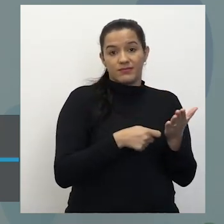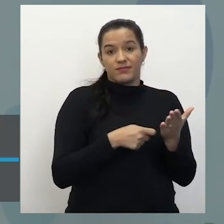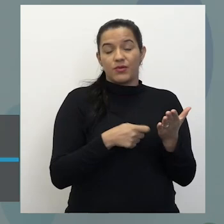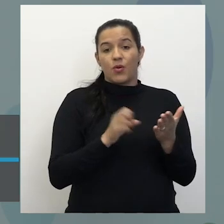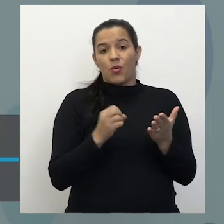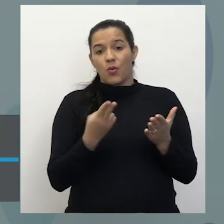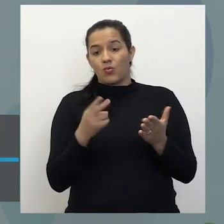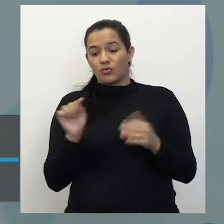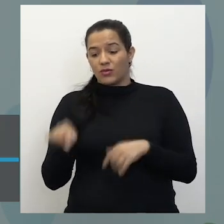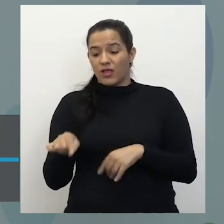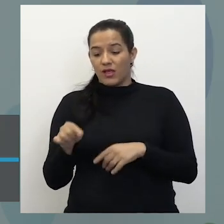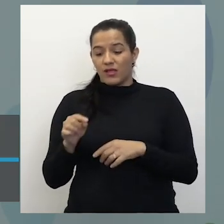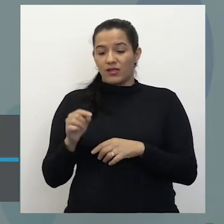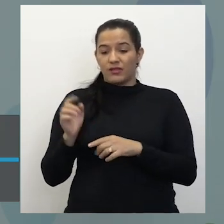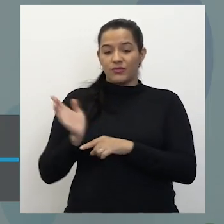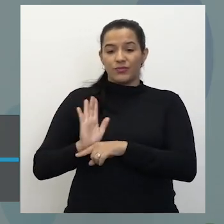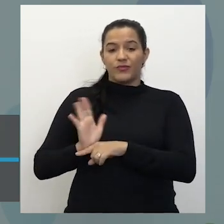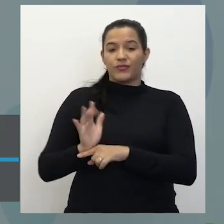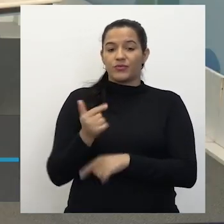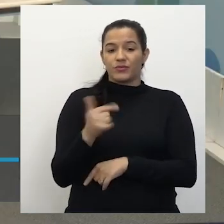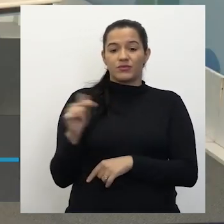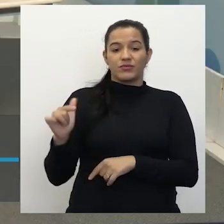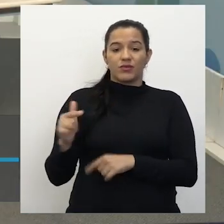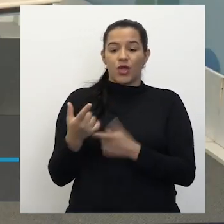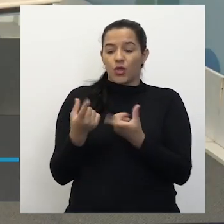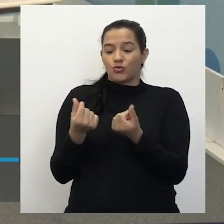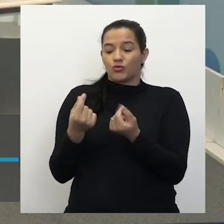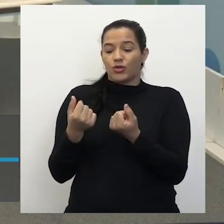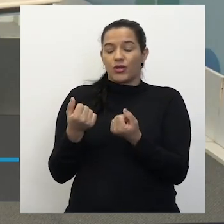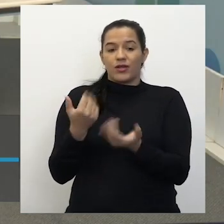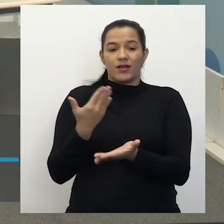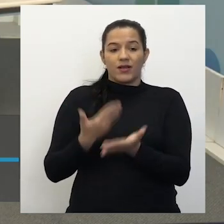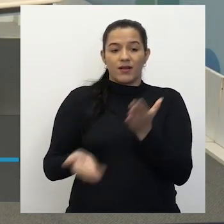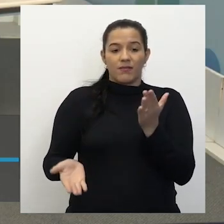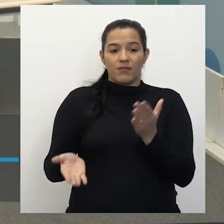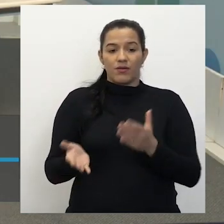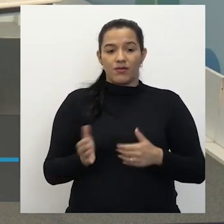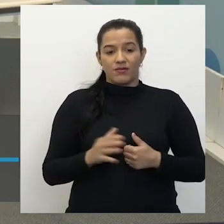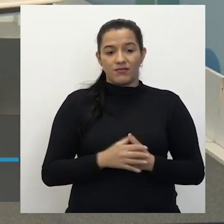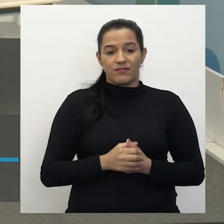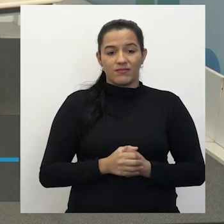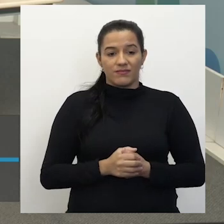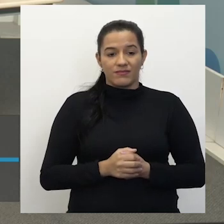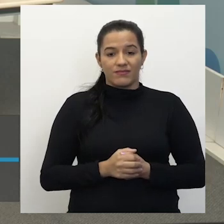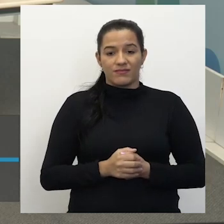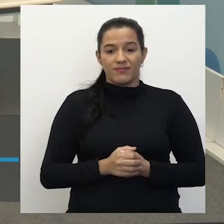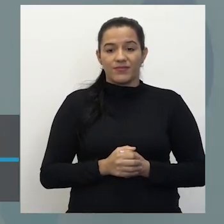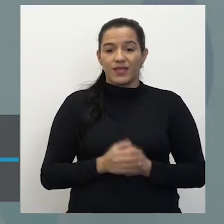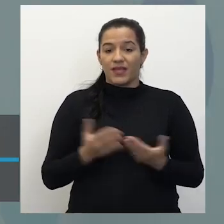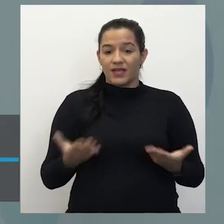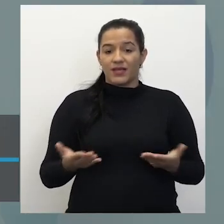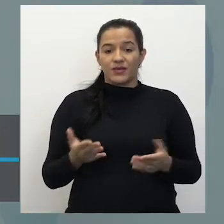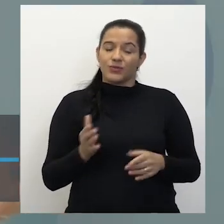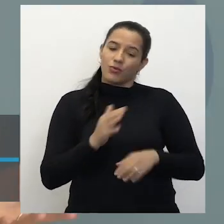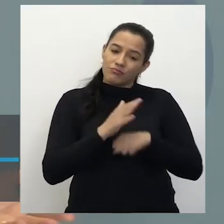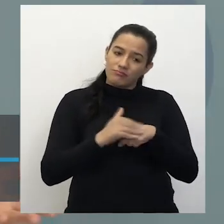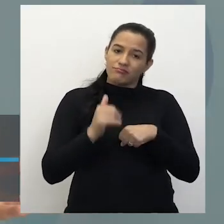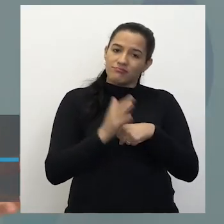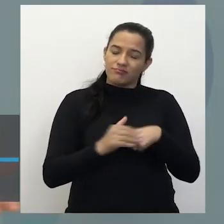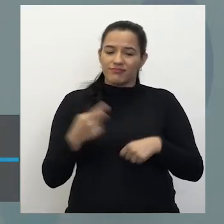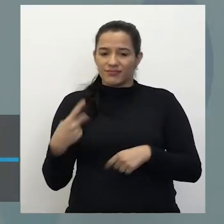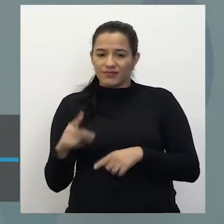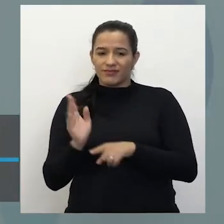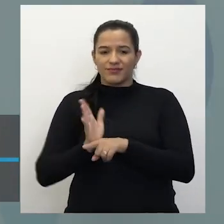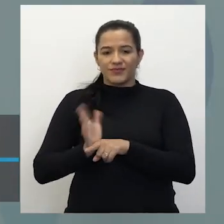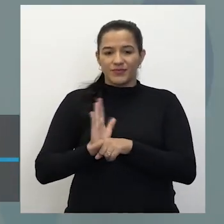no filme porque acabou o dinheiro. Mas a gente imagina, Mauro, a gente fica assim, então, na cabeça. mas eu tô passando pano pros filmes, né? Porque não dá pra